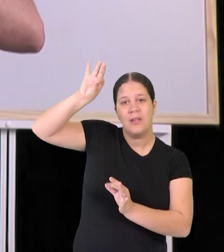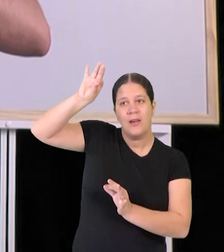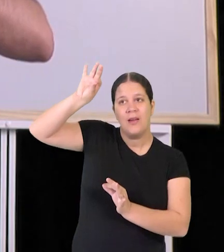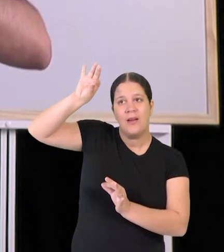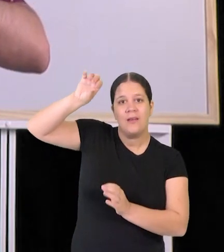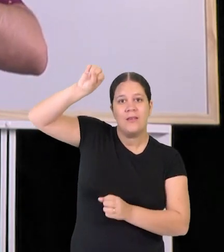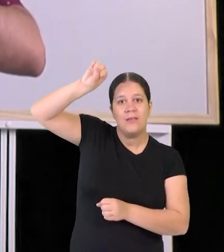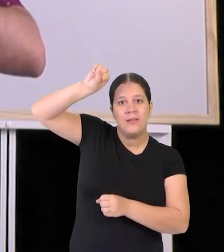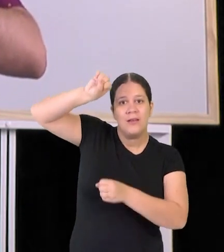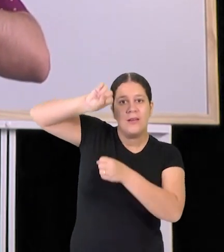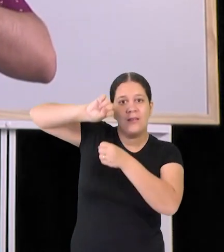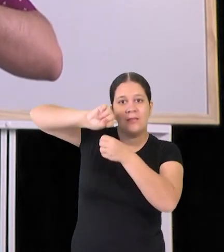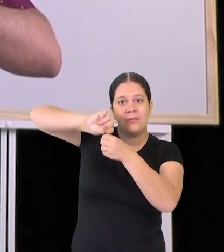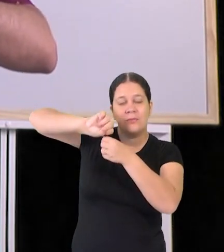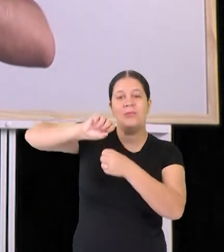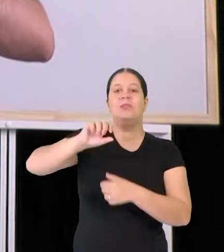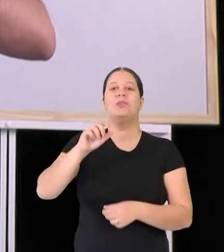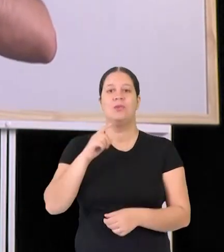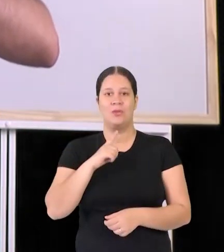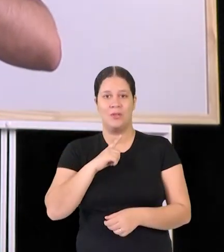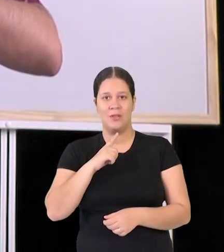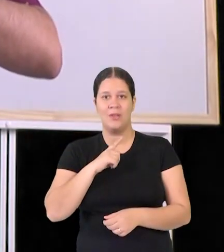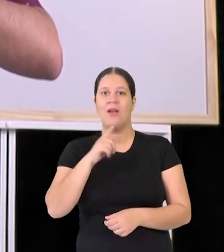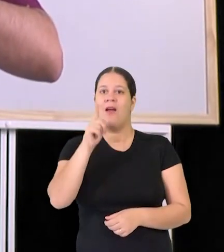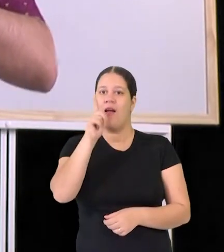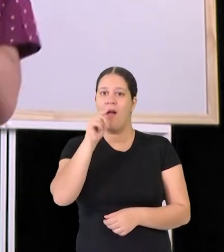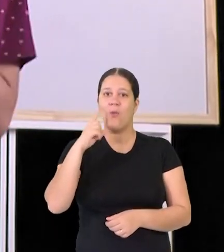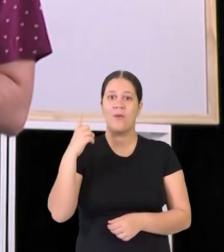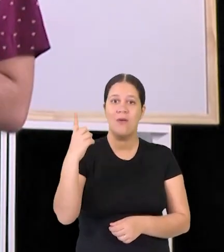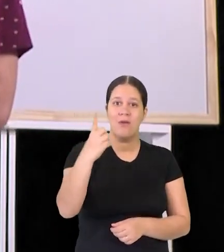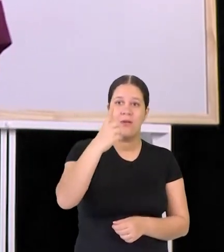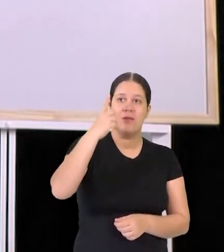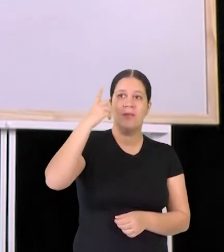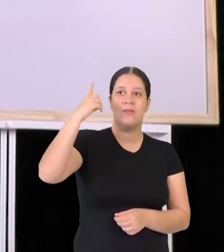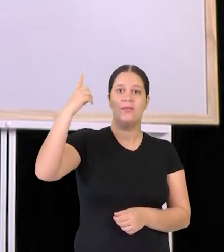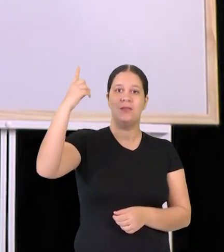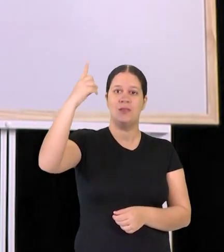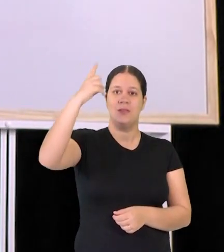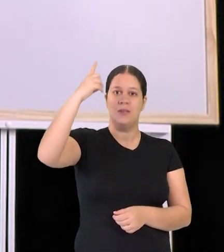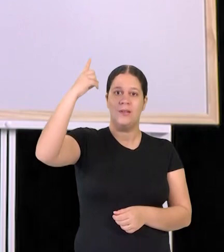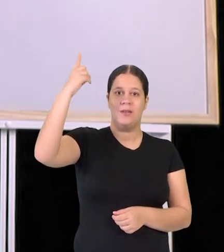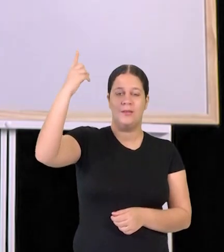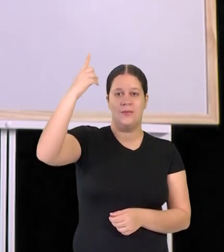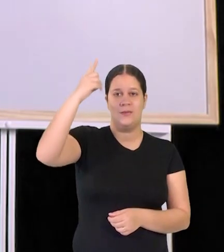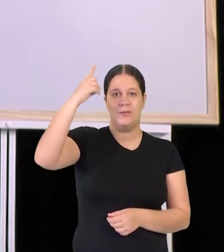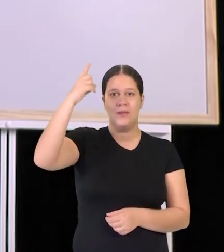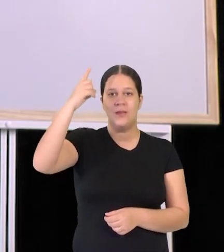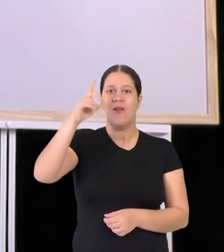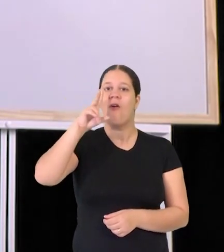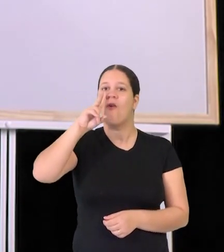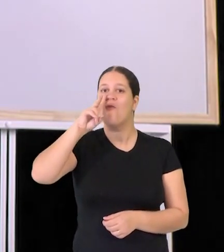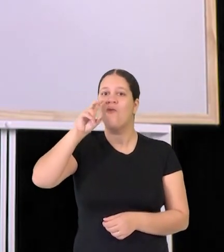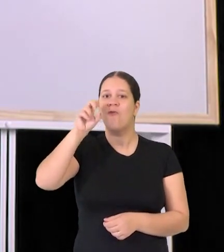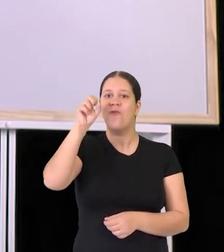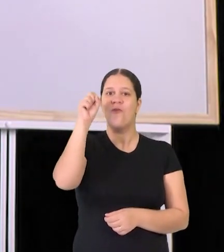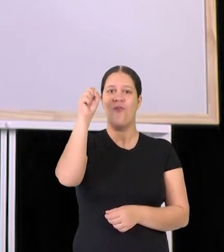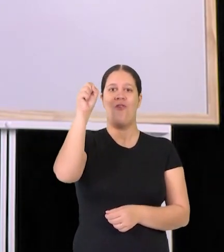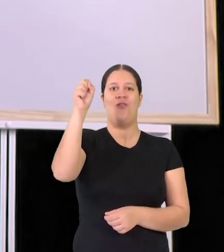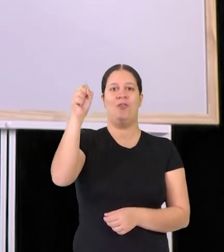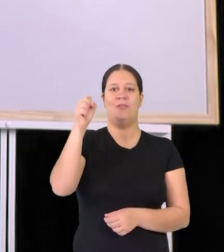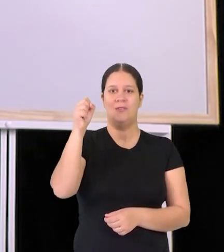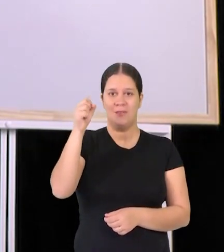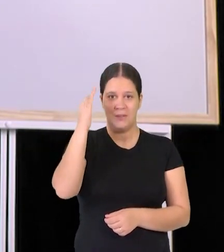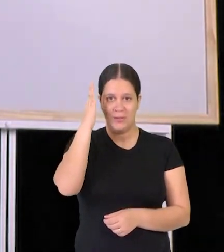está o quê? Aumentando, ela está subindo ali, certo? E quando ela está na parte de cima, a pressão faz o quê?